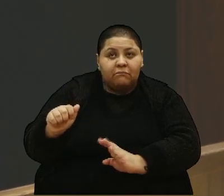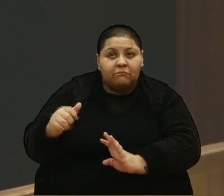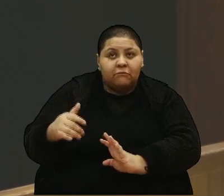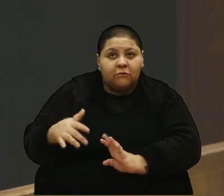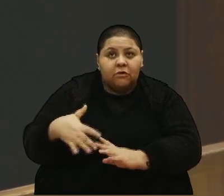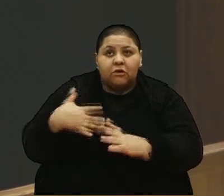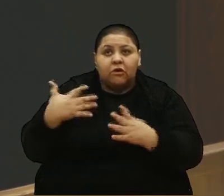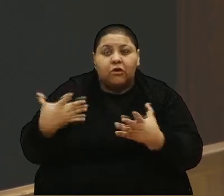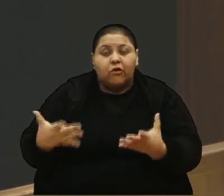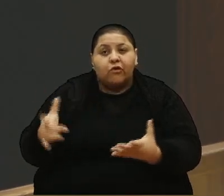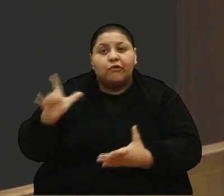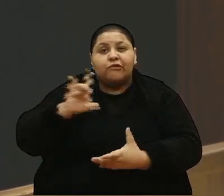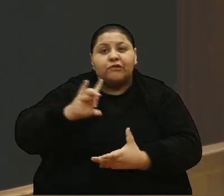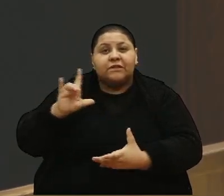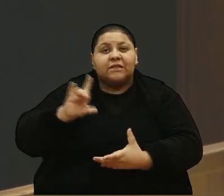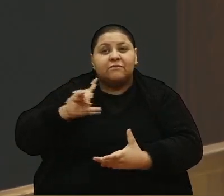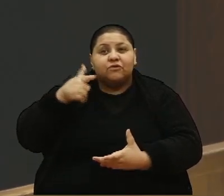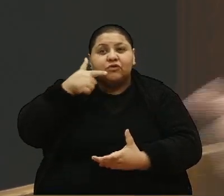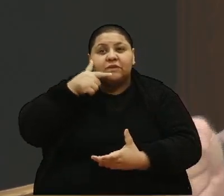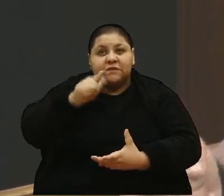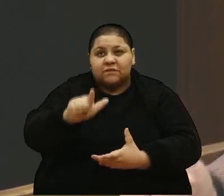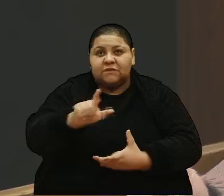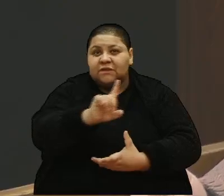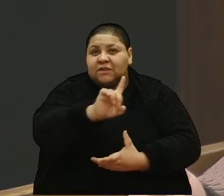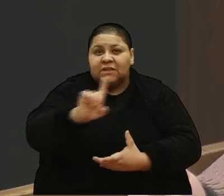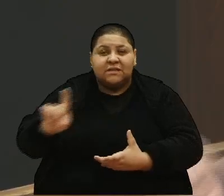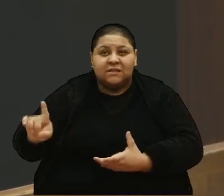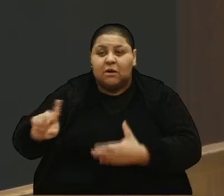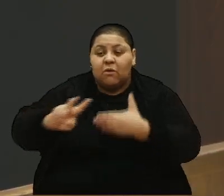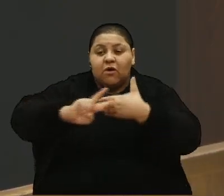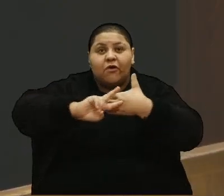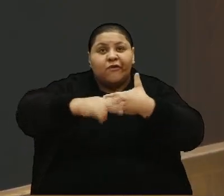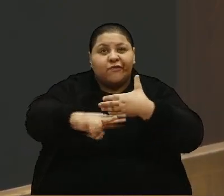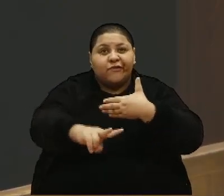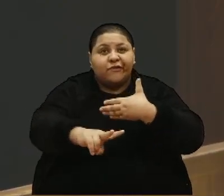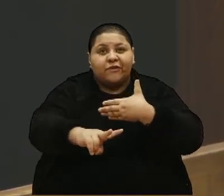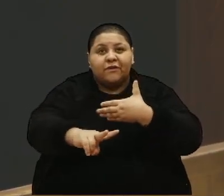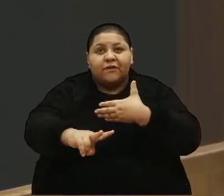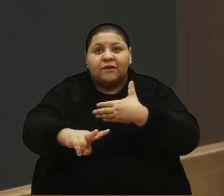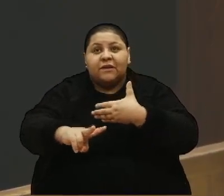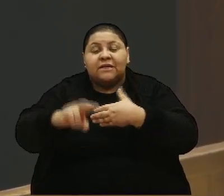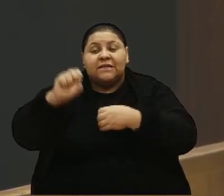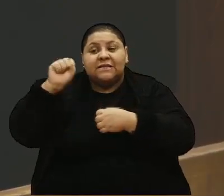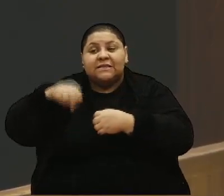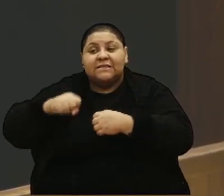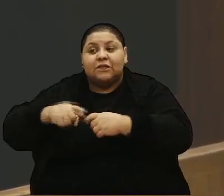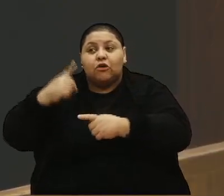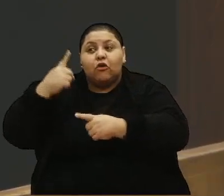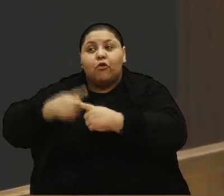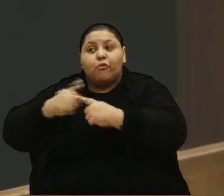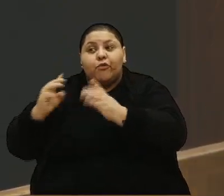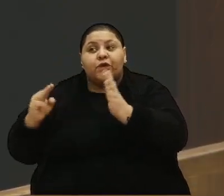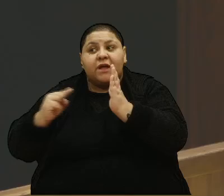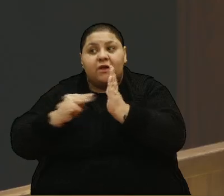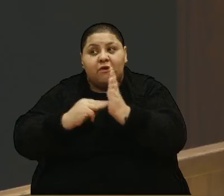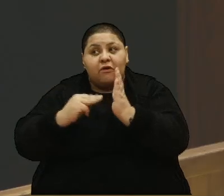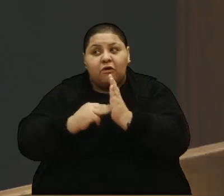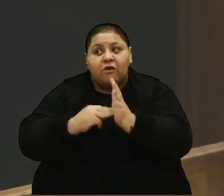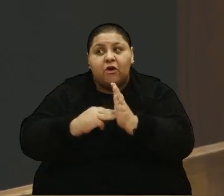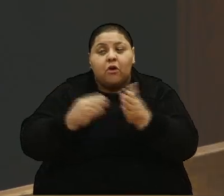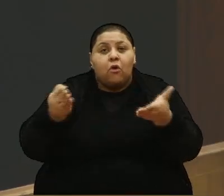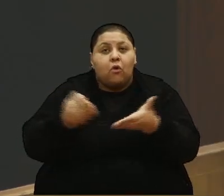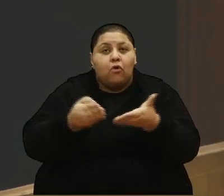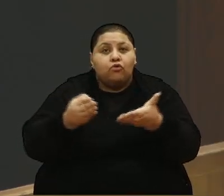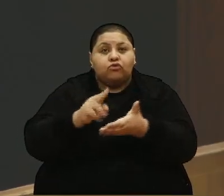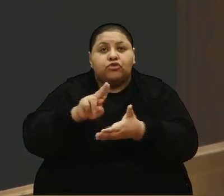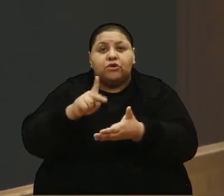Então, o que nós temos que atingir? Não a consequência, a causa. A causa hoje da superlotação das UPAs é